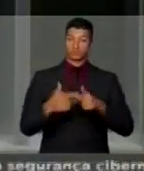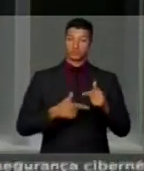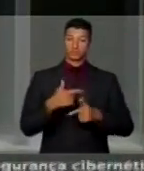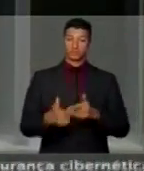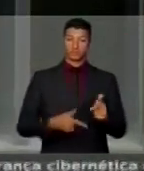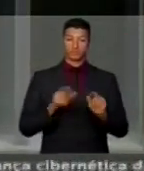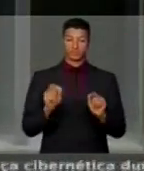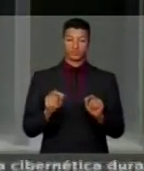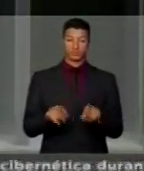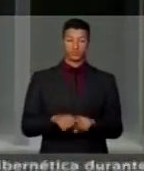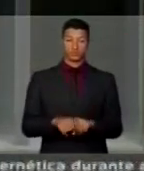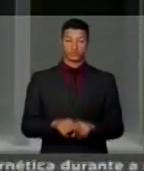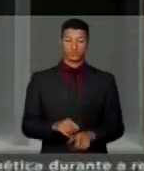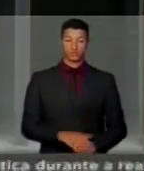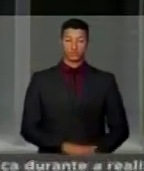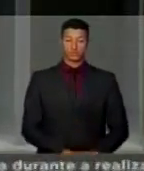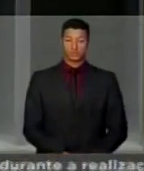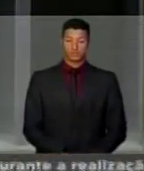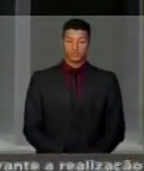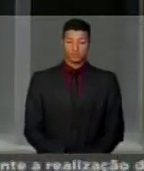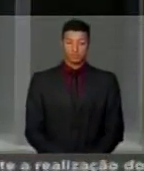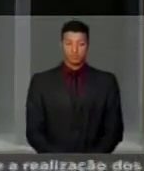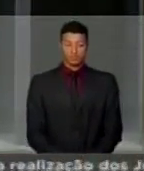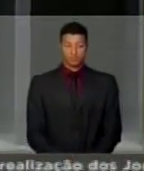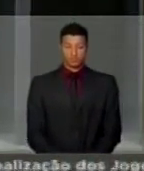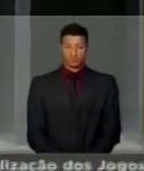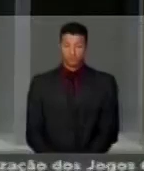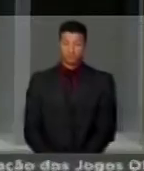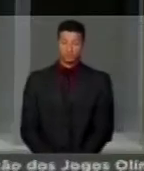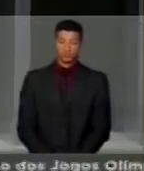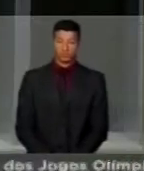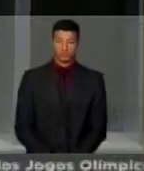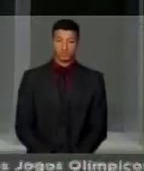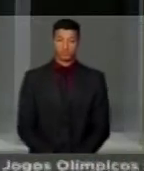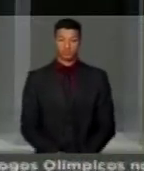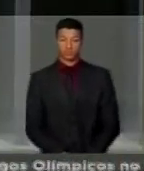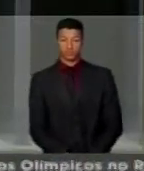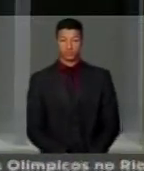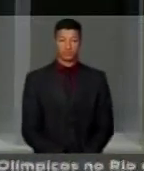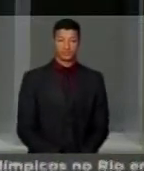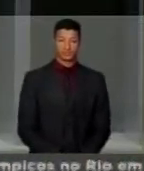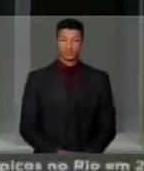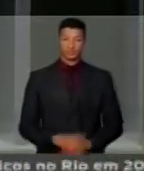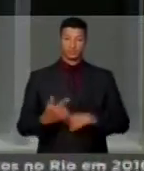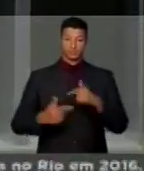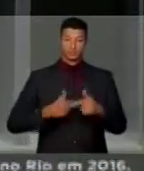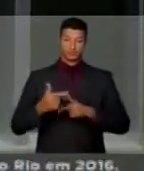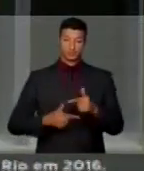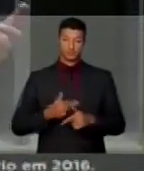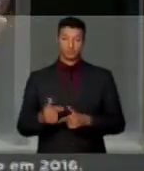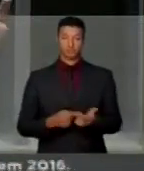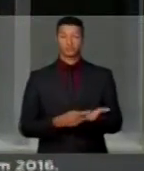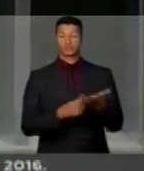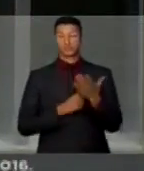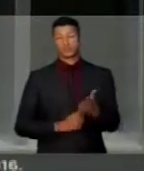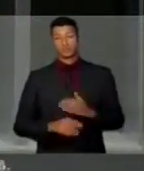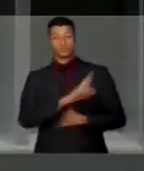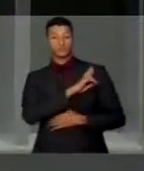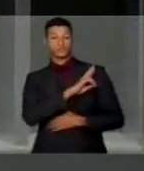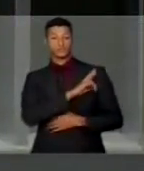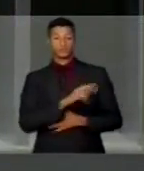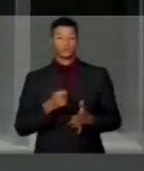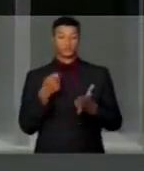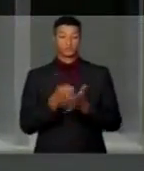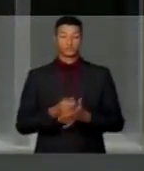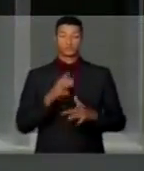trabalhador. Não, eu sou amigo do Sobral, do Marum de Pescaria. Para o trabalhador ser chamado à responsabilidade de